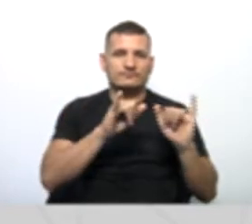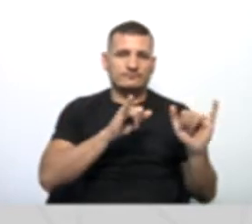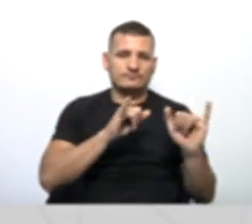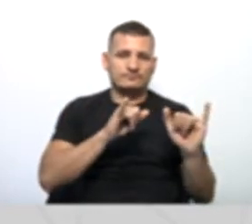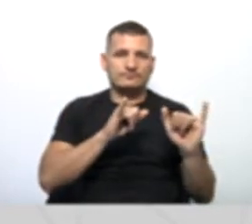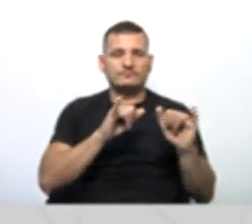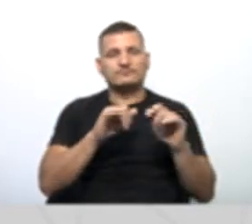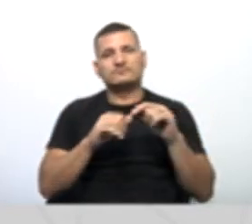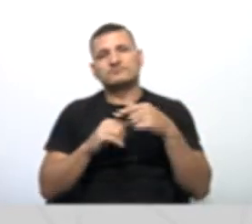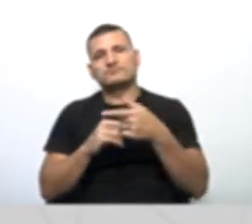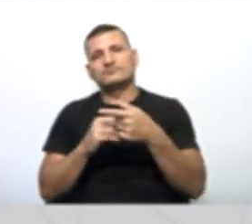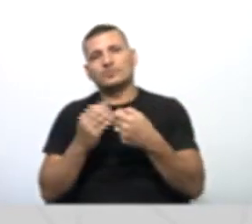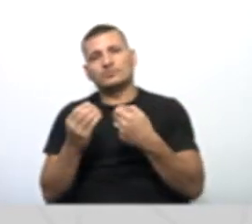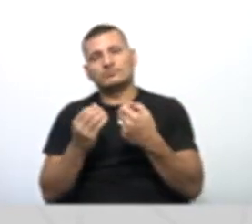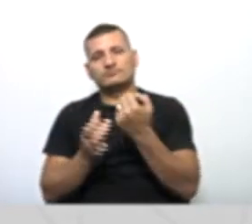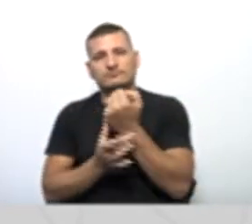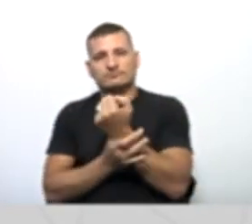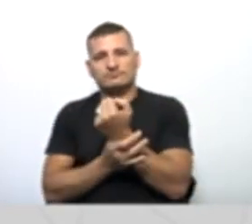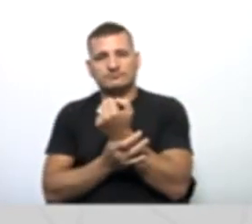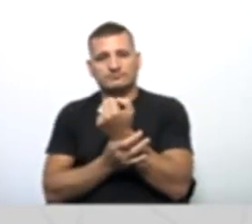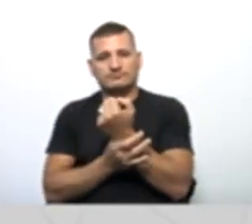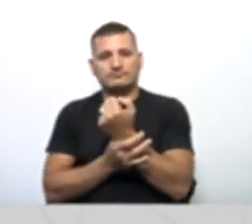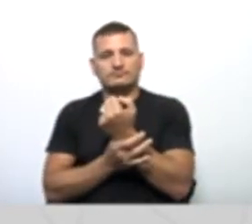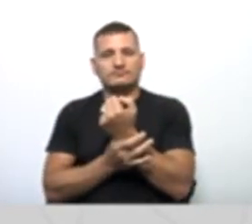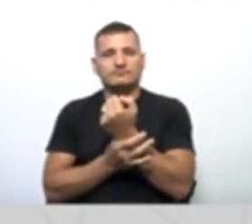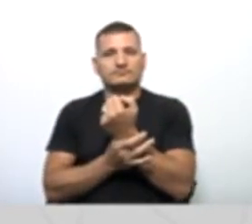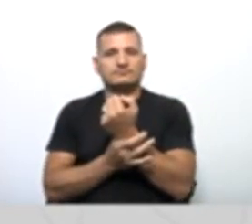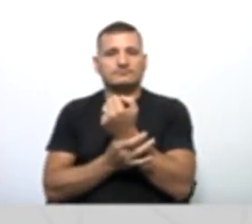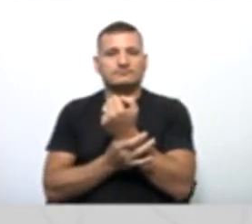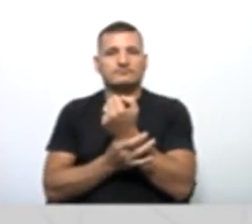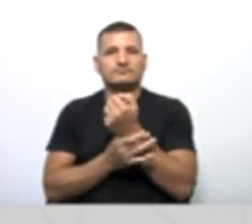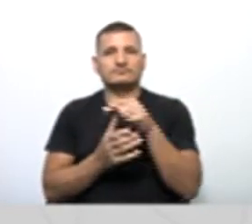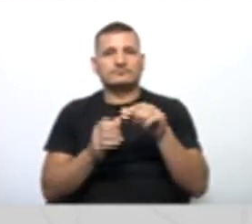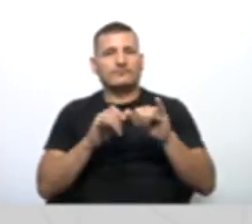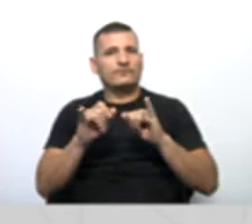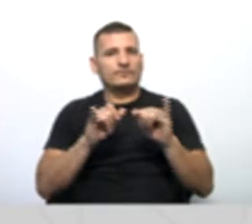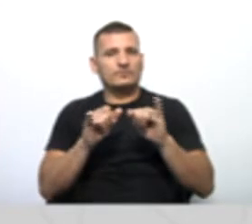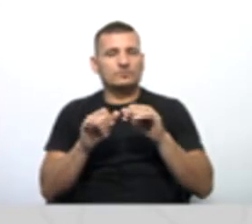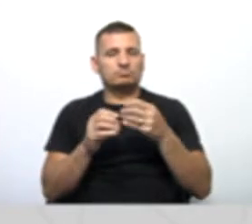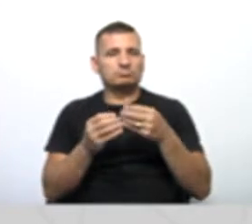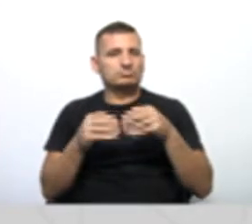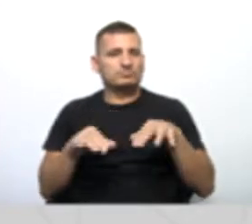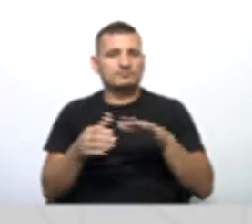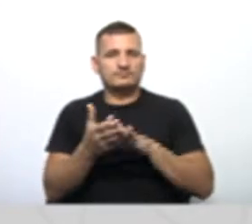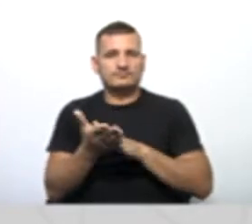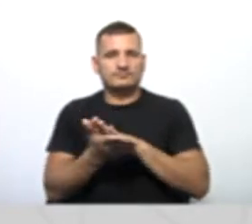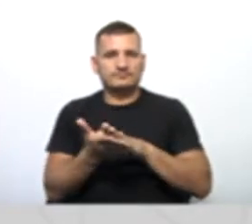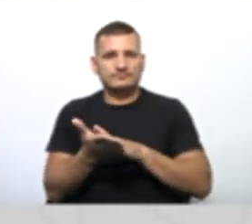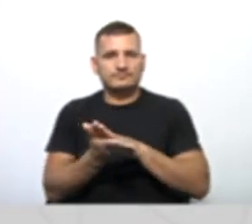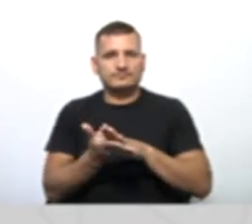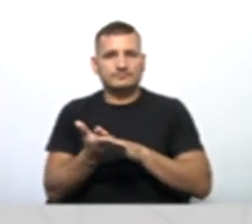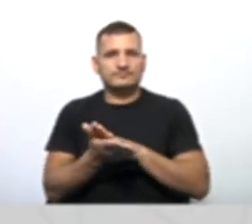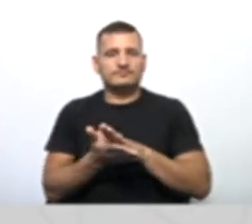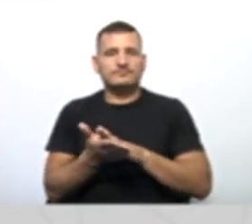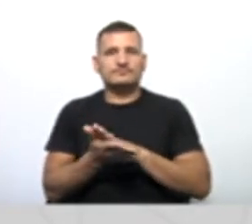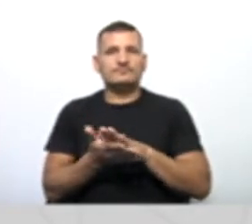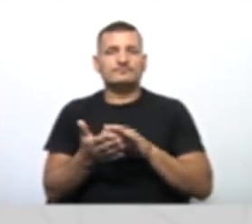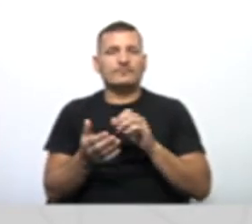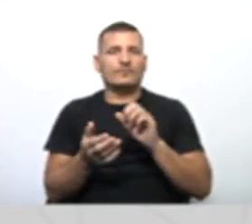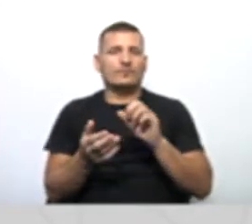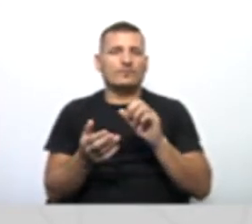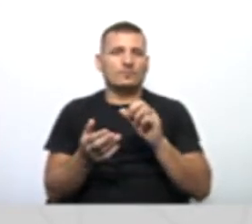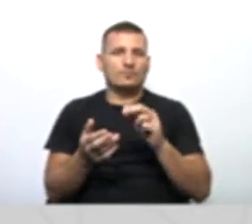uma forma de deixá-la segura, ok? Com que essa informação não seja prejudicada por desastres, não